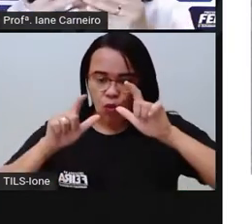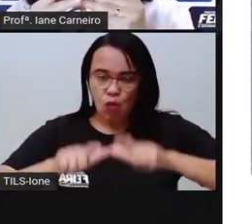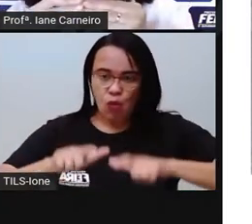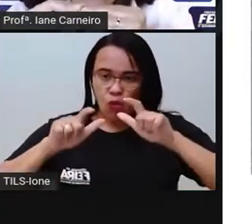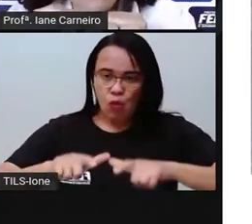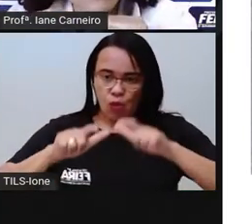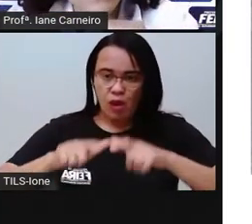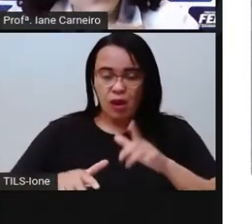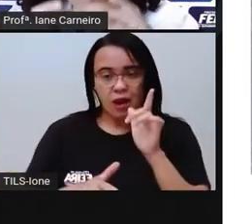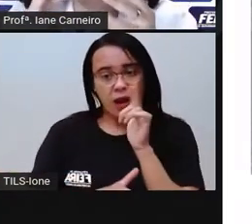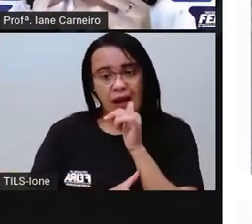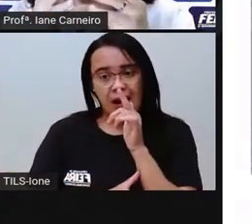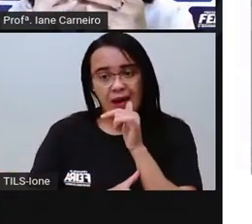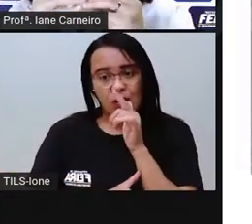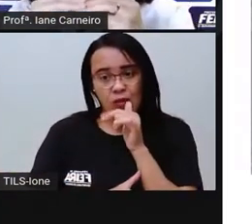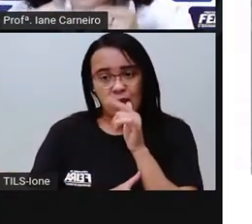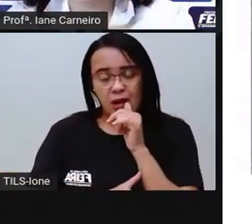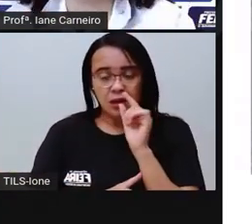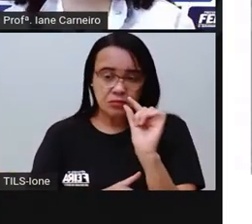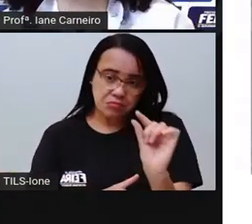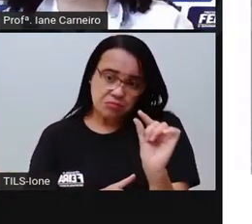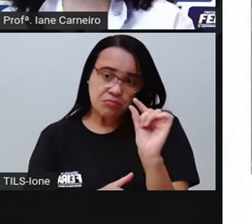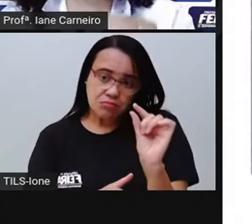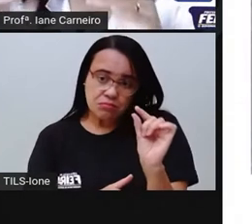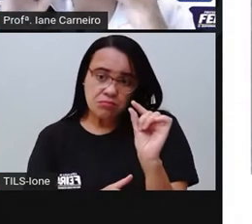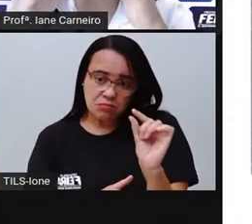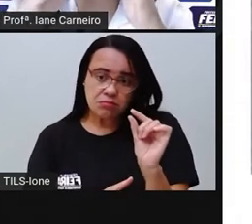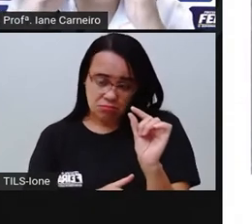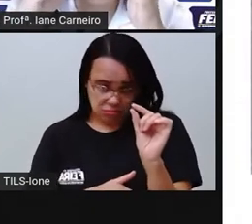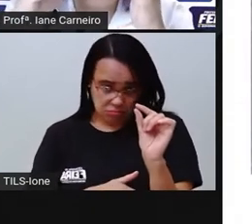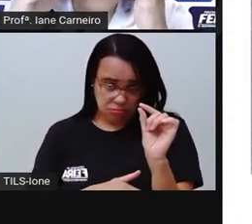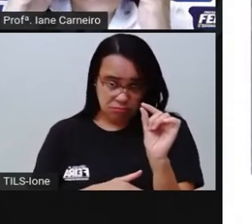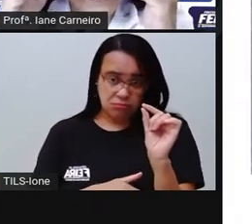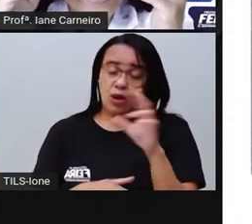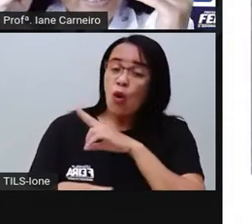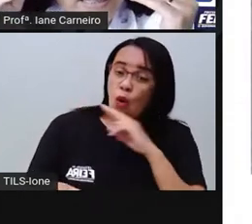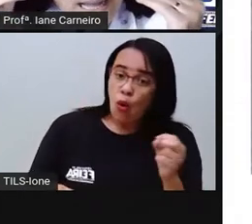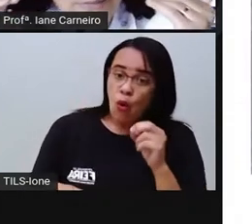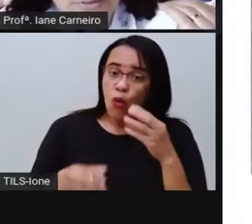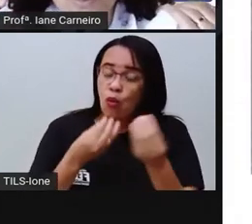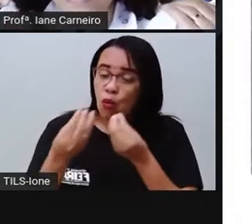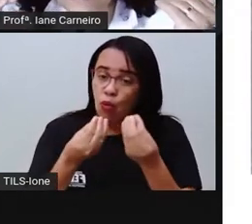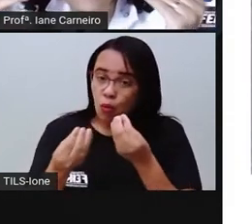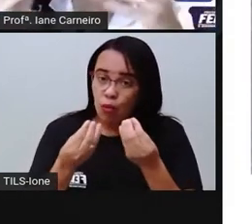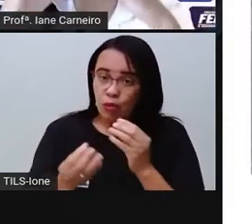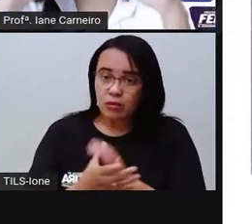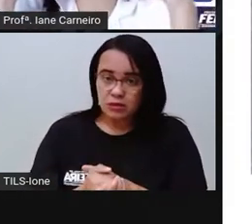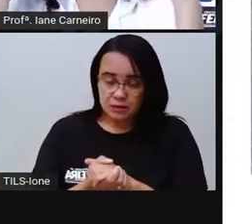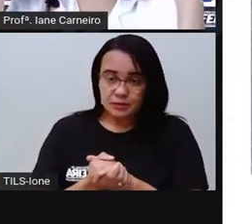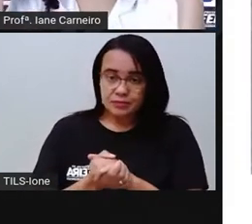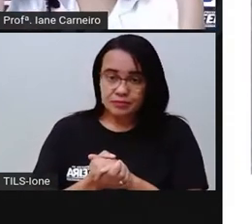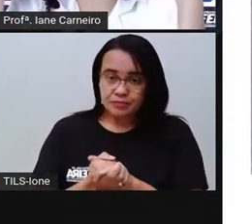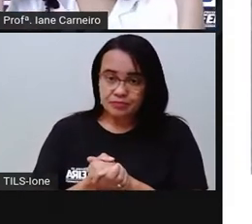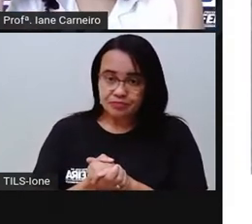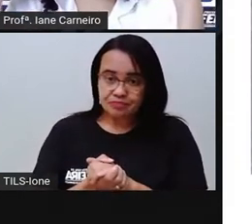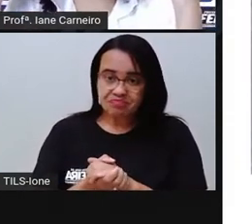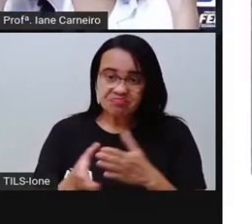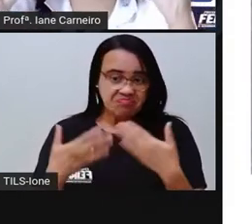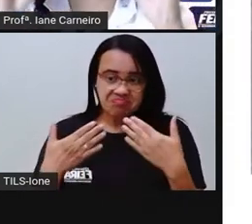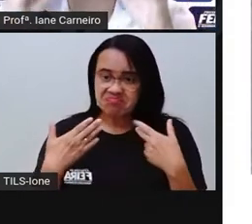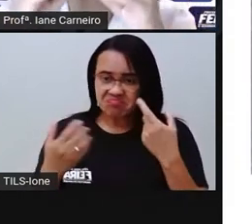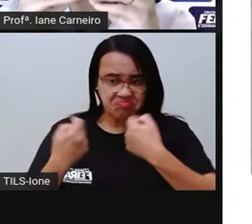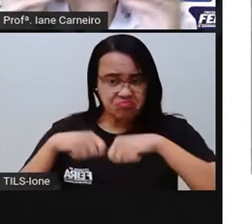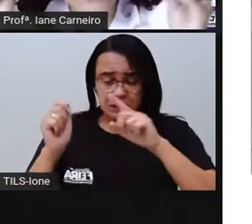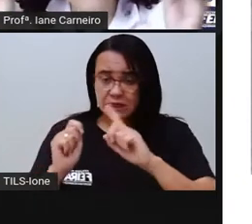com água, um pouquinho de água. Com uma temperatura, ó, bem agradável, não precisa estar calor, não pode estar muito